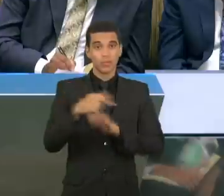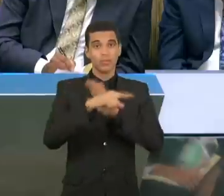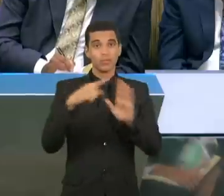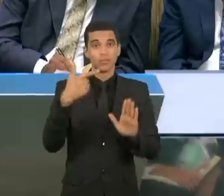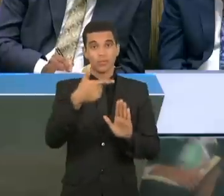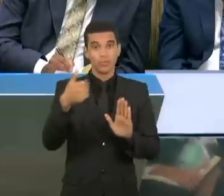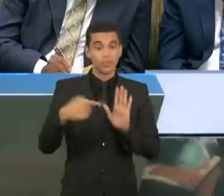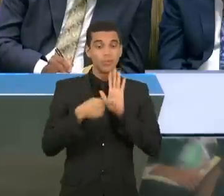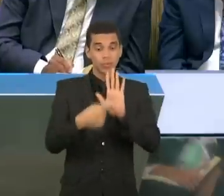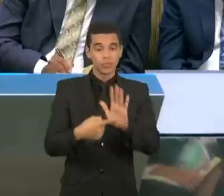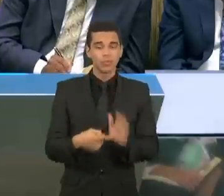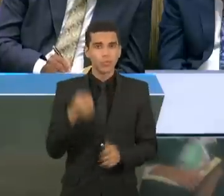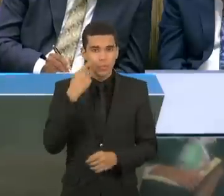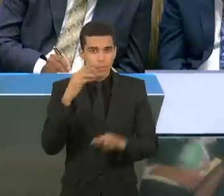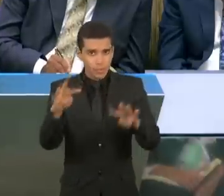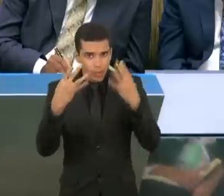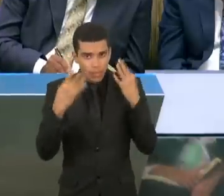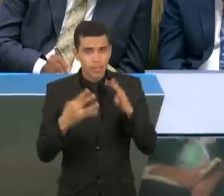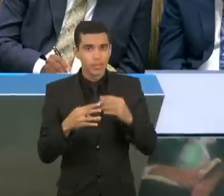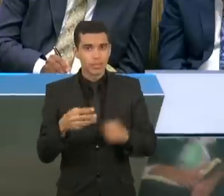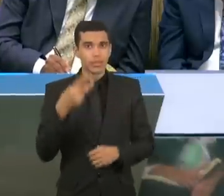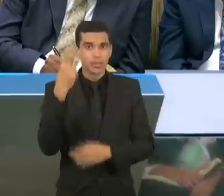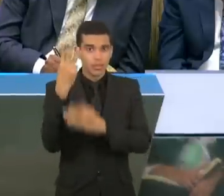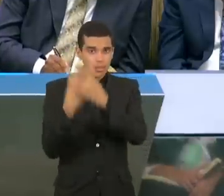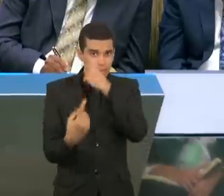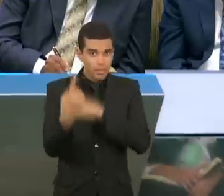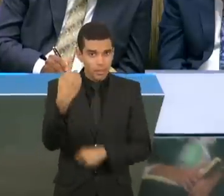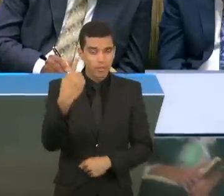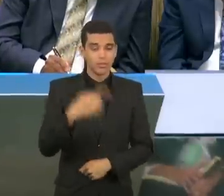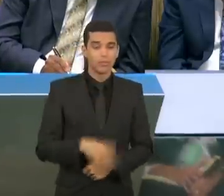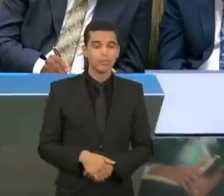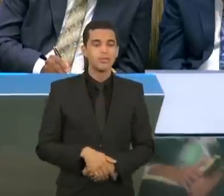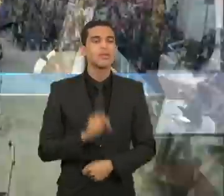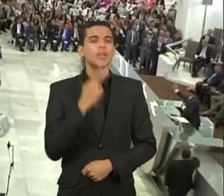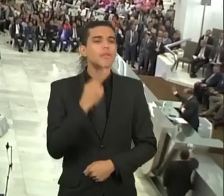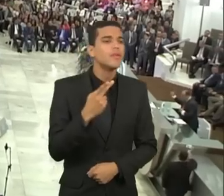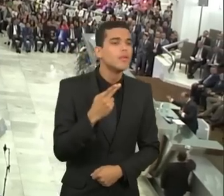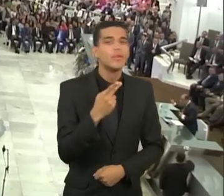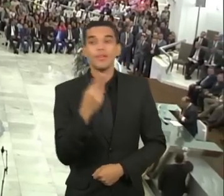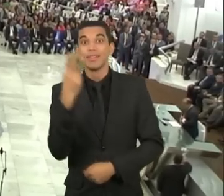Apresentai. Veja, veja que ele fala no plural. Três em um está falando. Quem está falando?